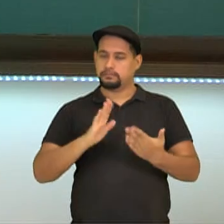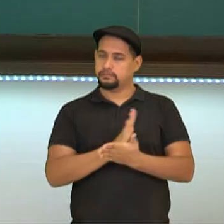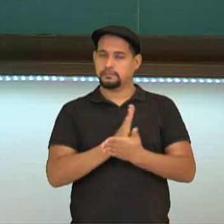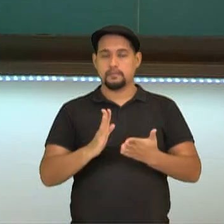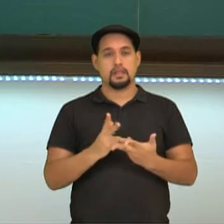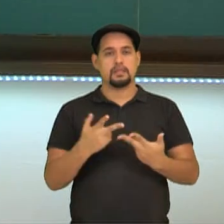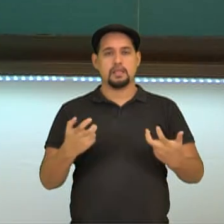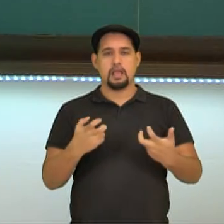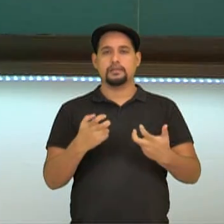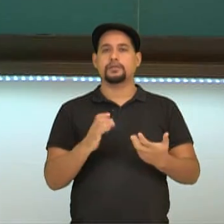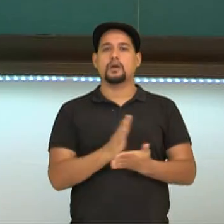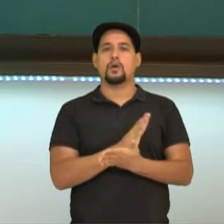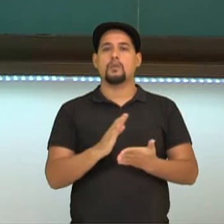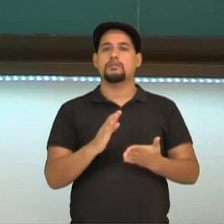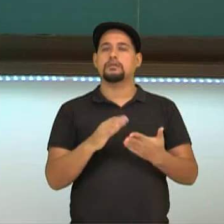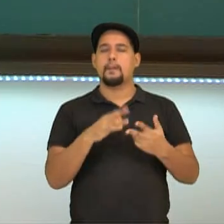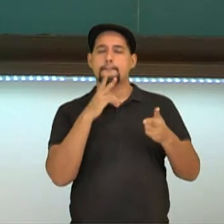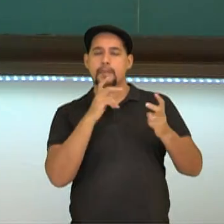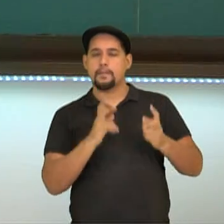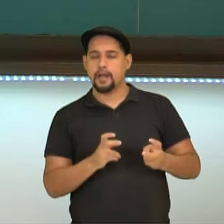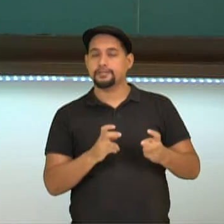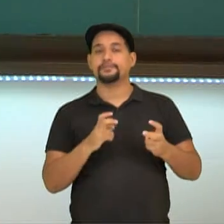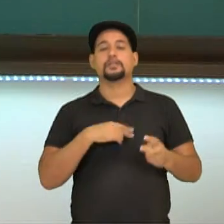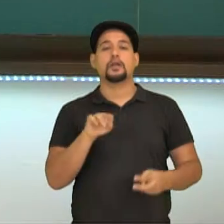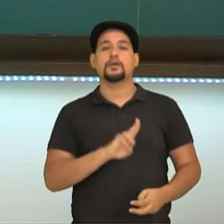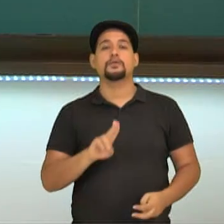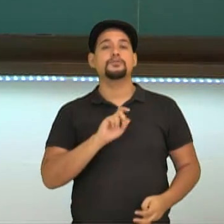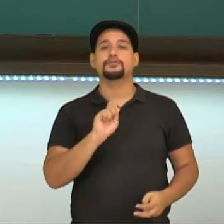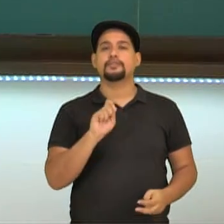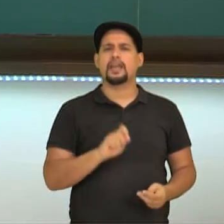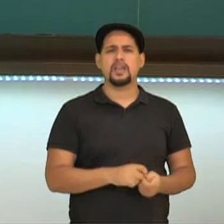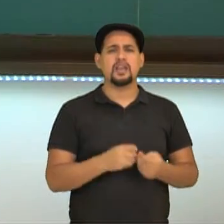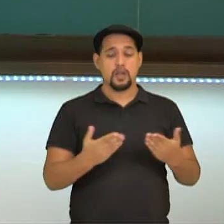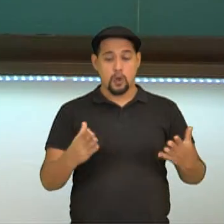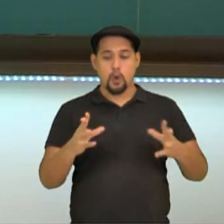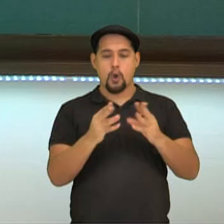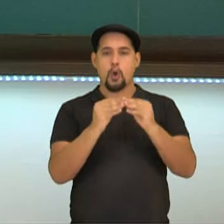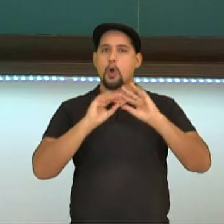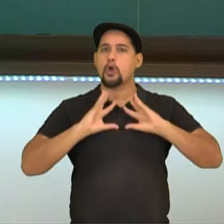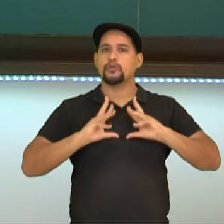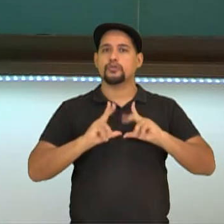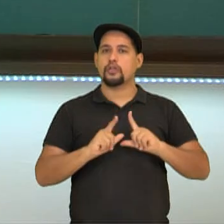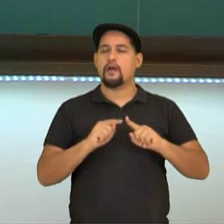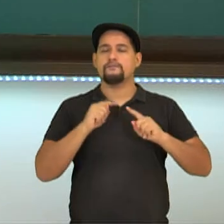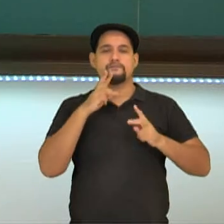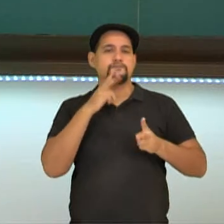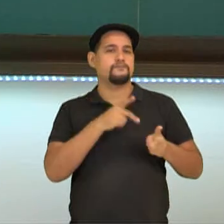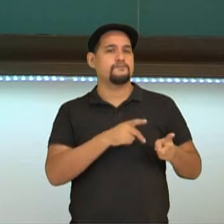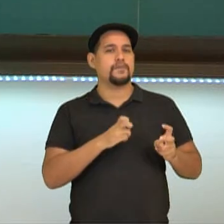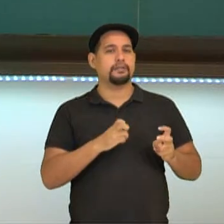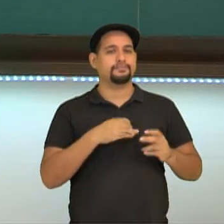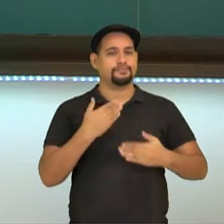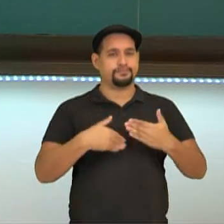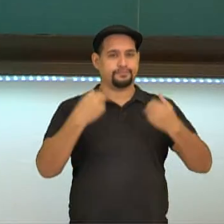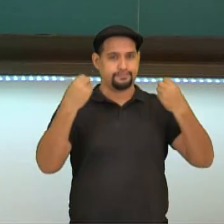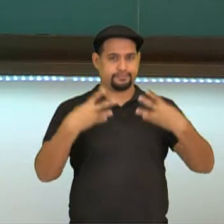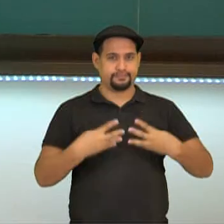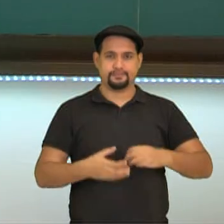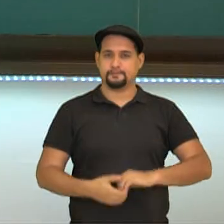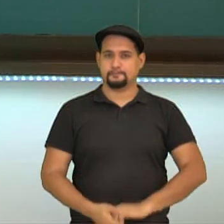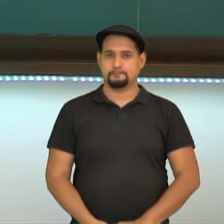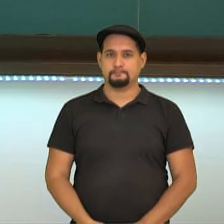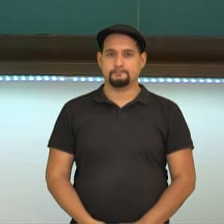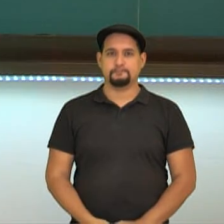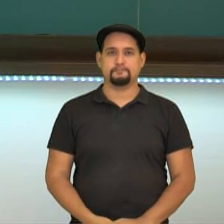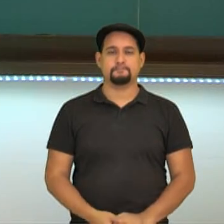orações coordenadas assindéticas, ou seja, orações completas. Vamos para frente.